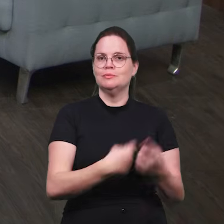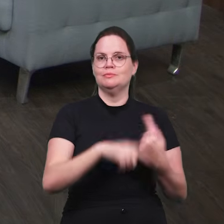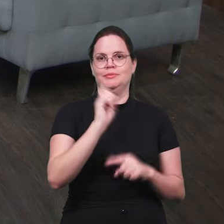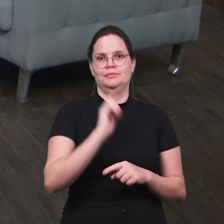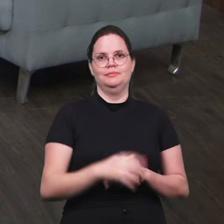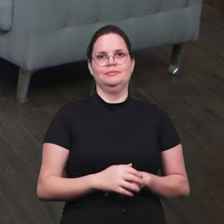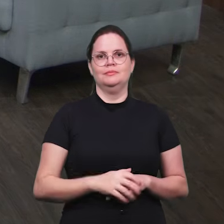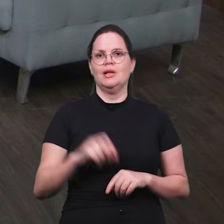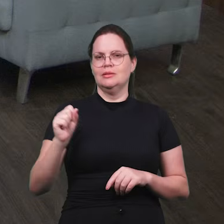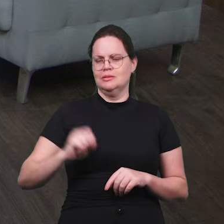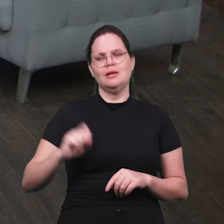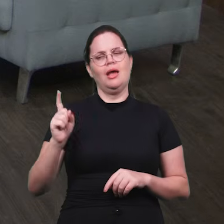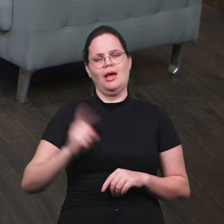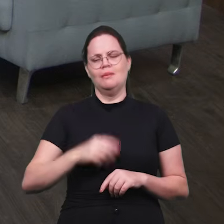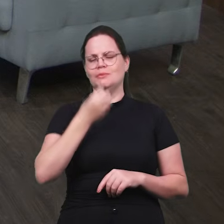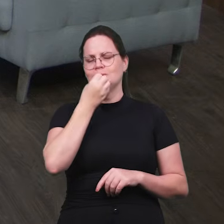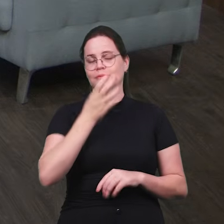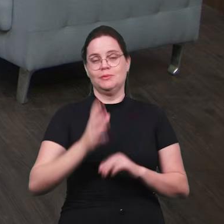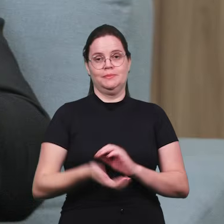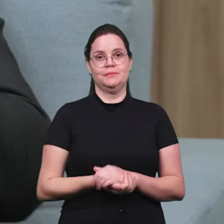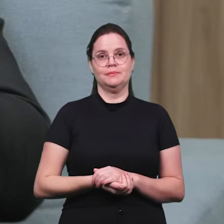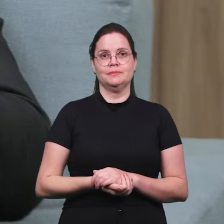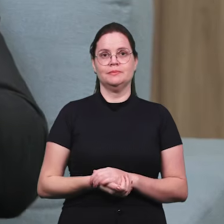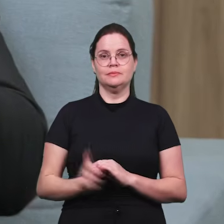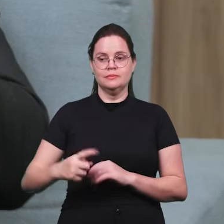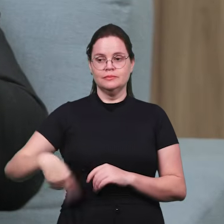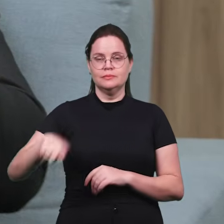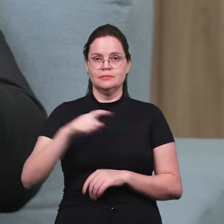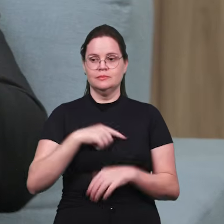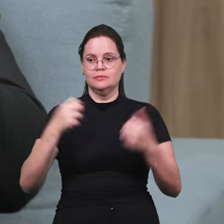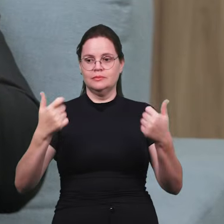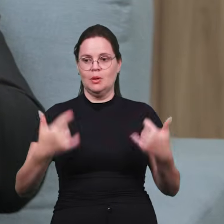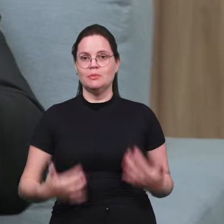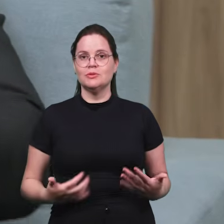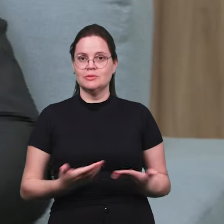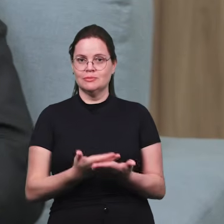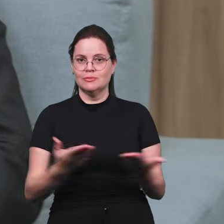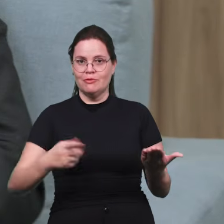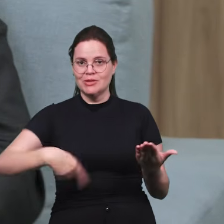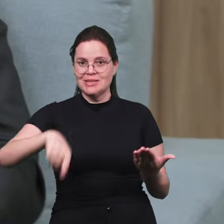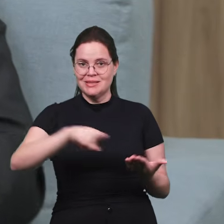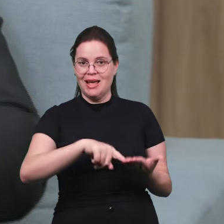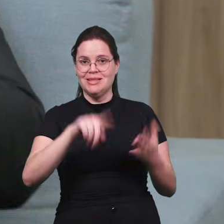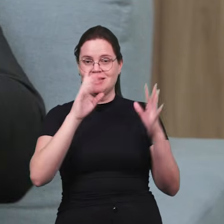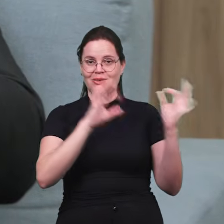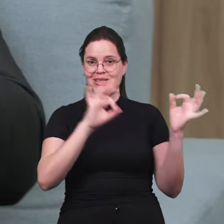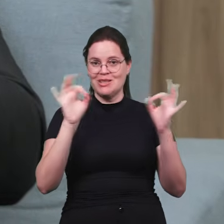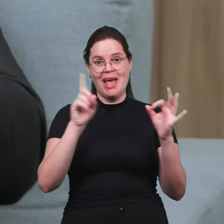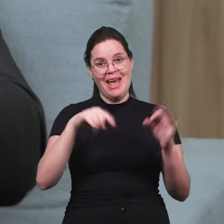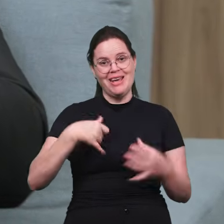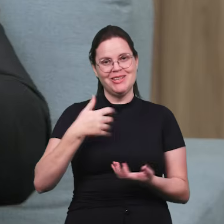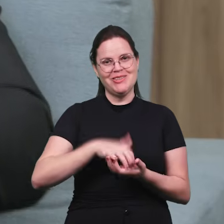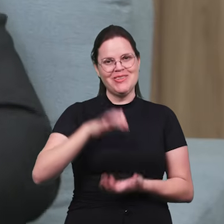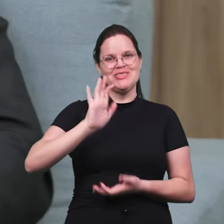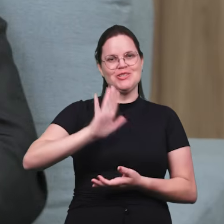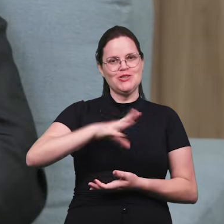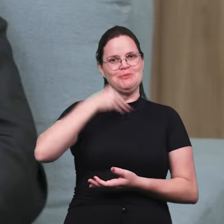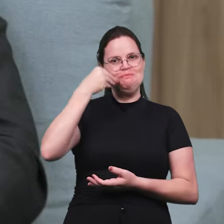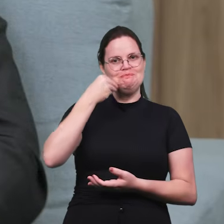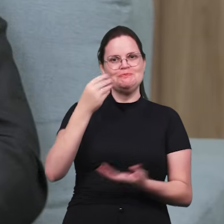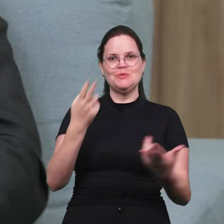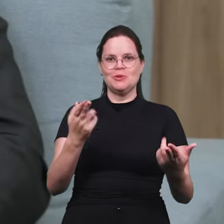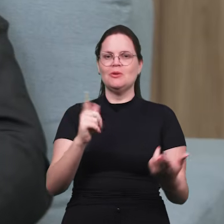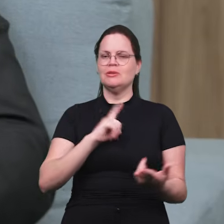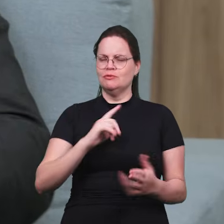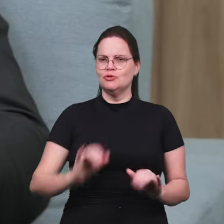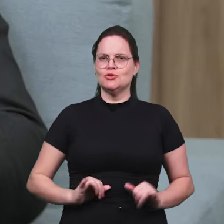muita diferença. E nós estamos aqui falando com muitos idosos que estão nos assistindo e que já passaram por isso,